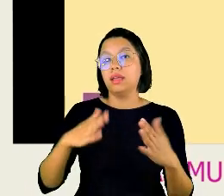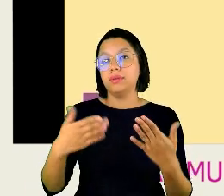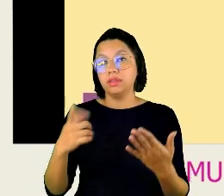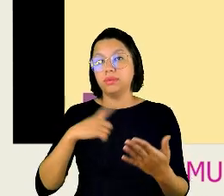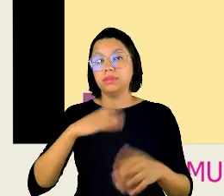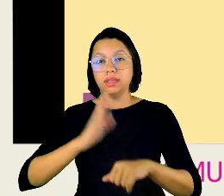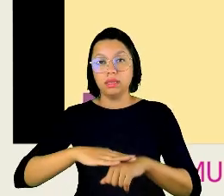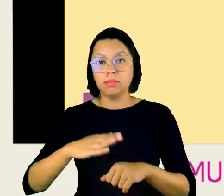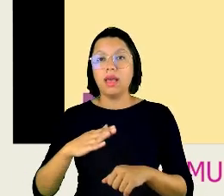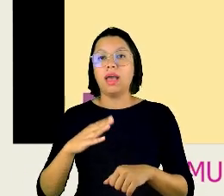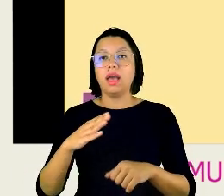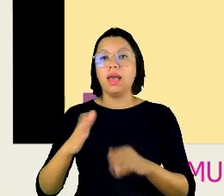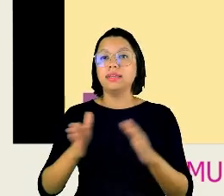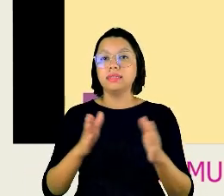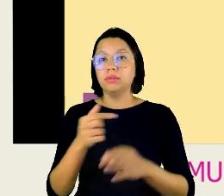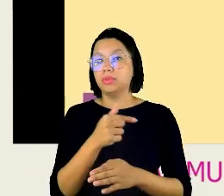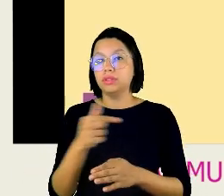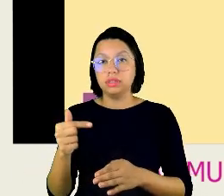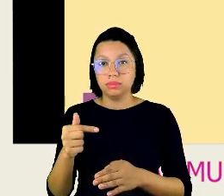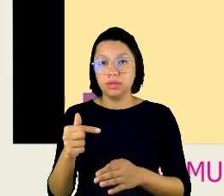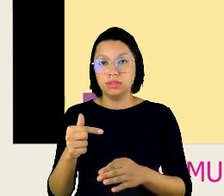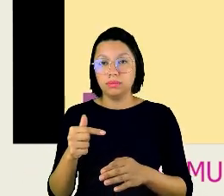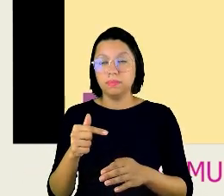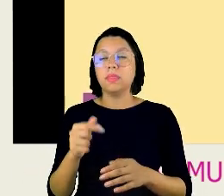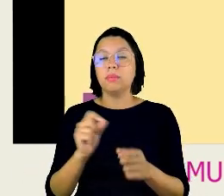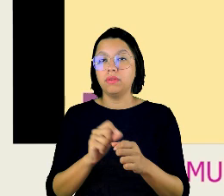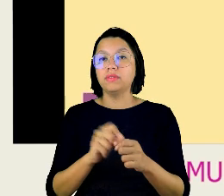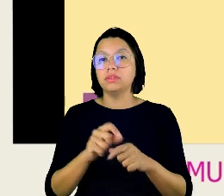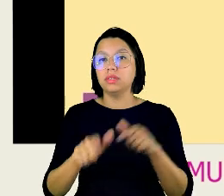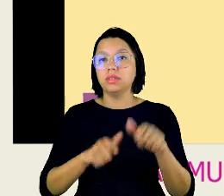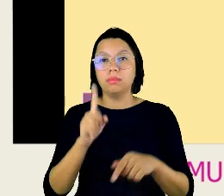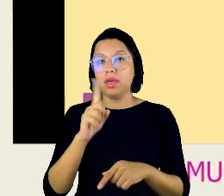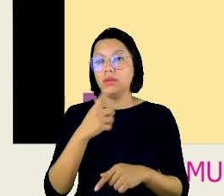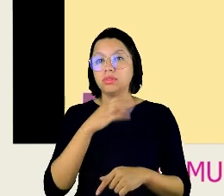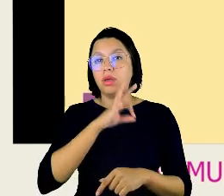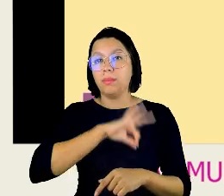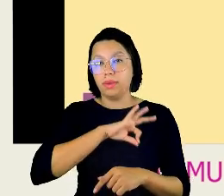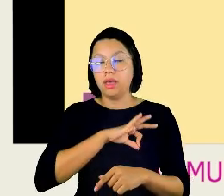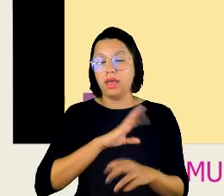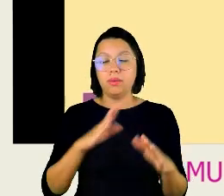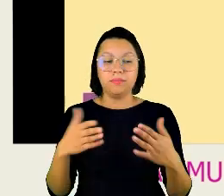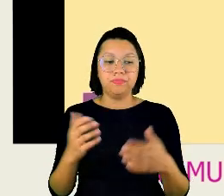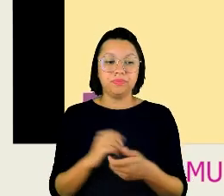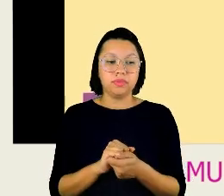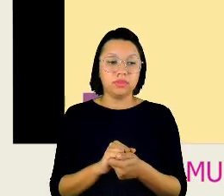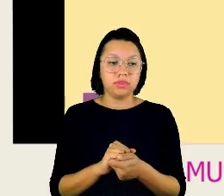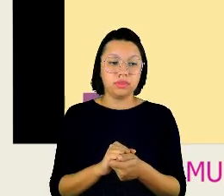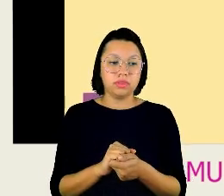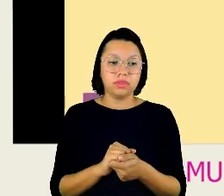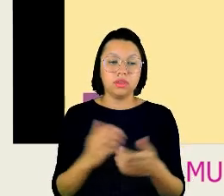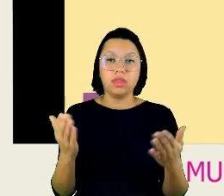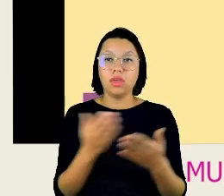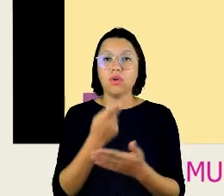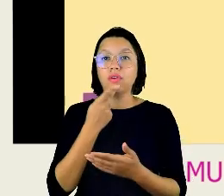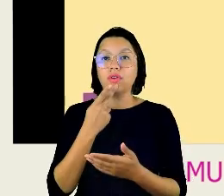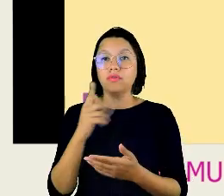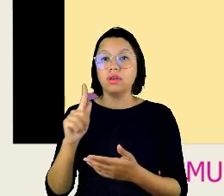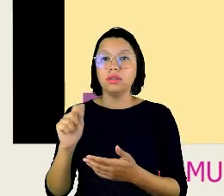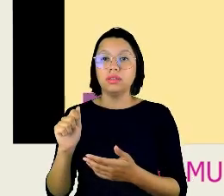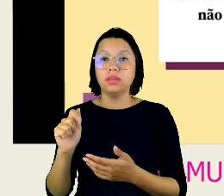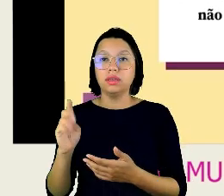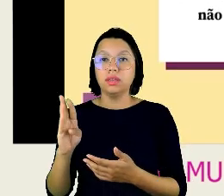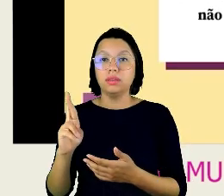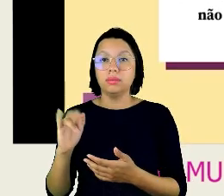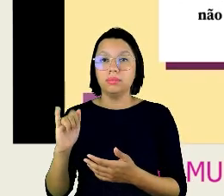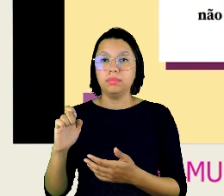mais tempo na semana para executar trabalhos que são remunerados. Passando para a próxima, que é a fala da Gabriela Chaves,